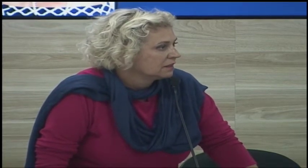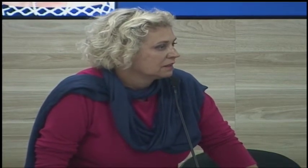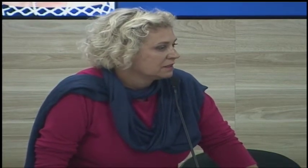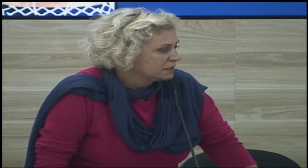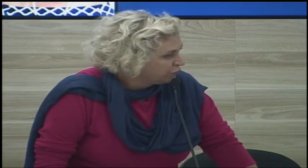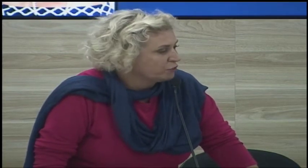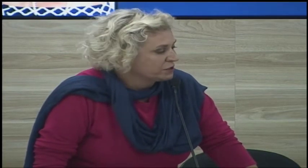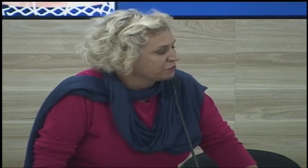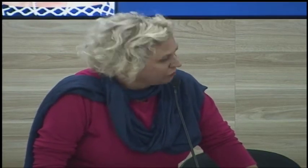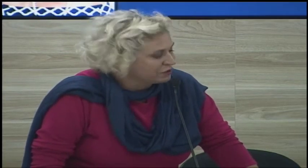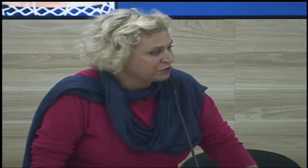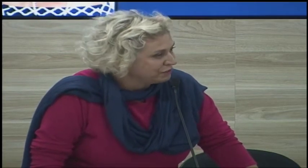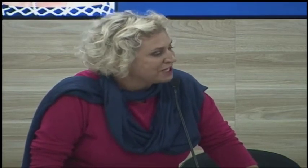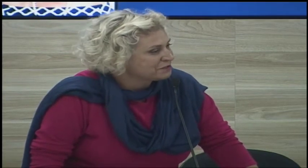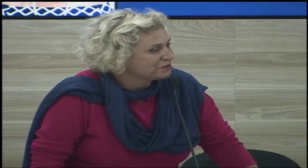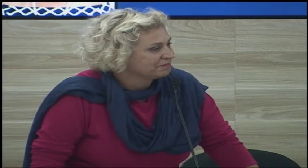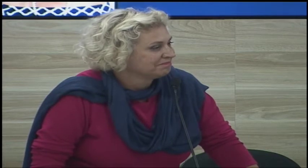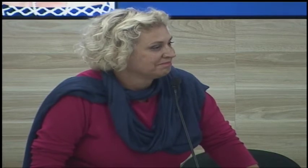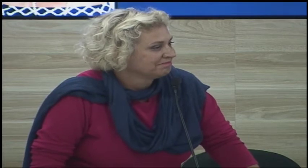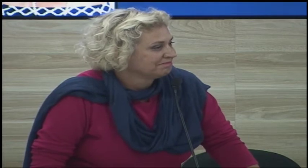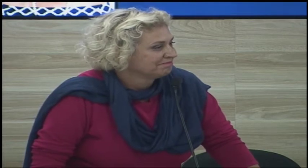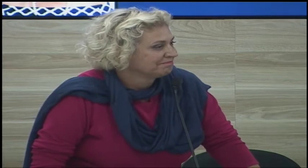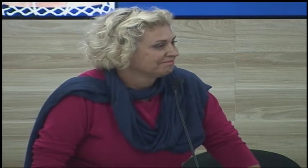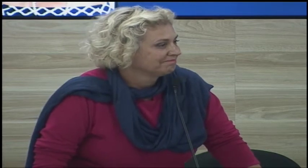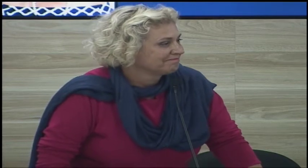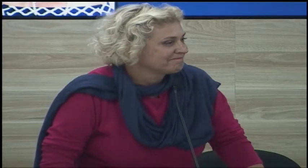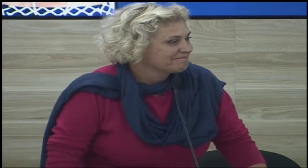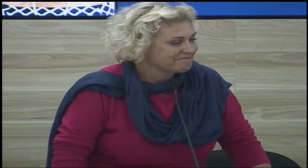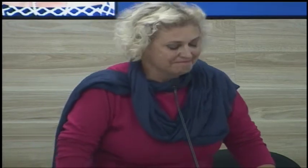se fosse os nossos filhos